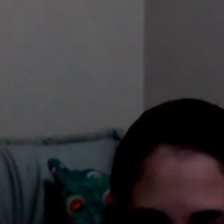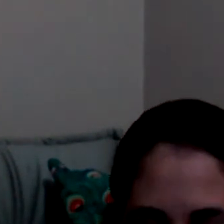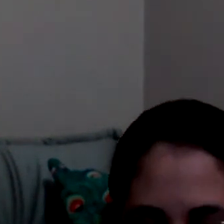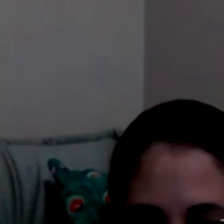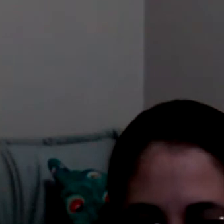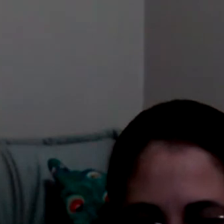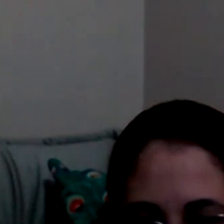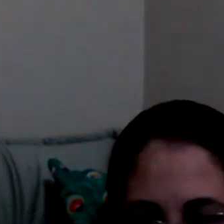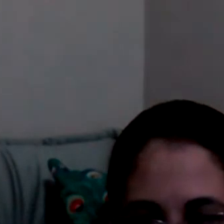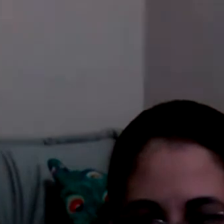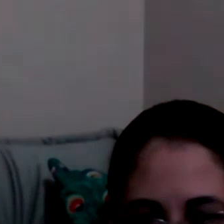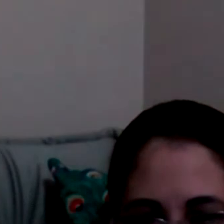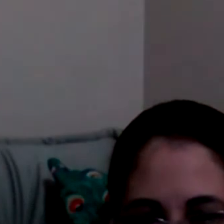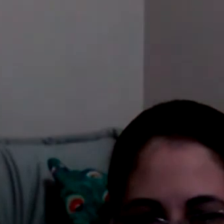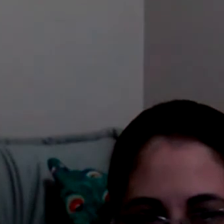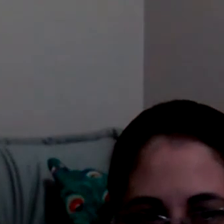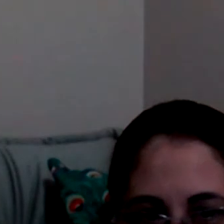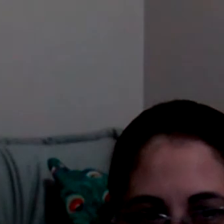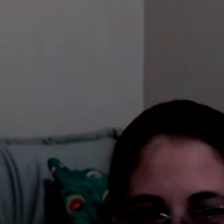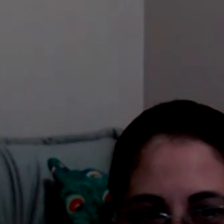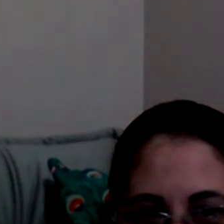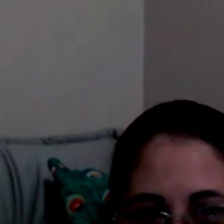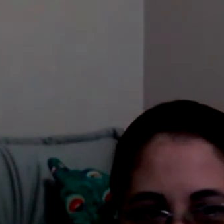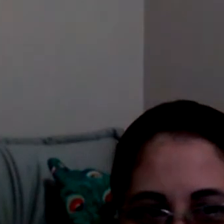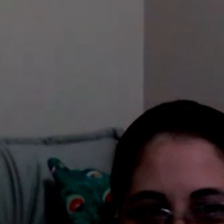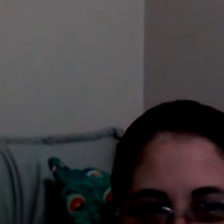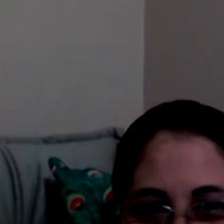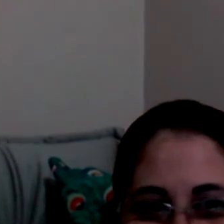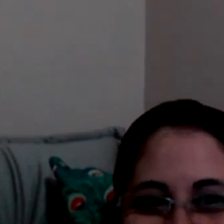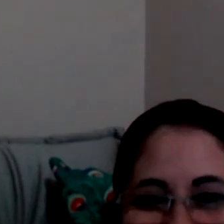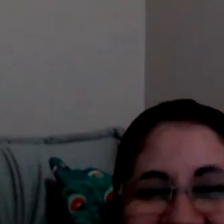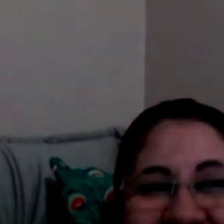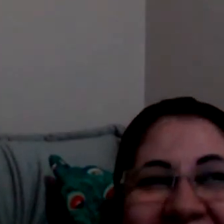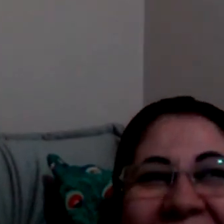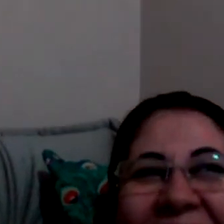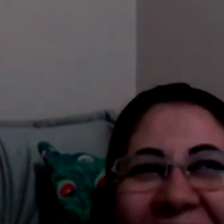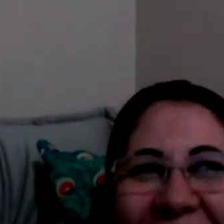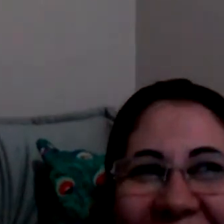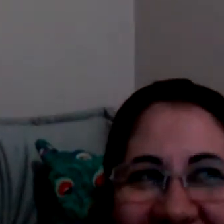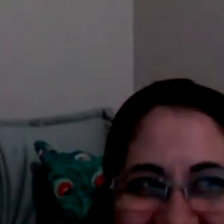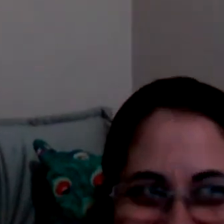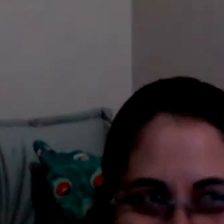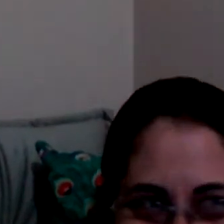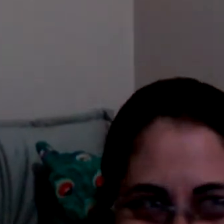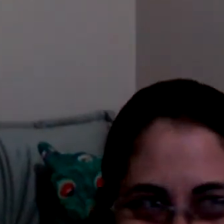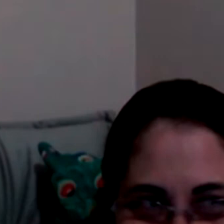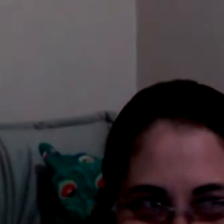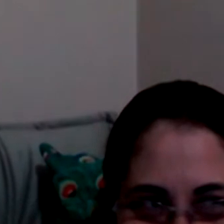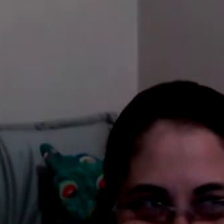Divino São Lourenço. Vocês dois, sem aglomeração, hein? Professor.